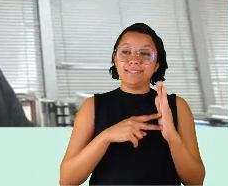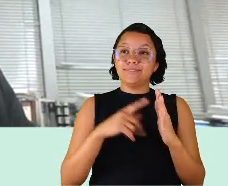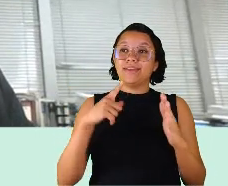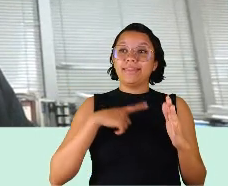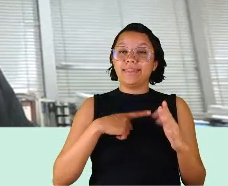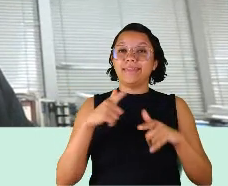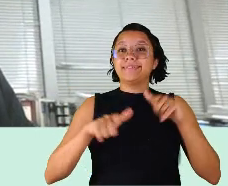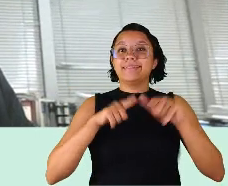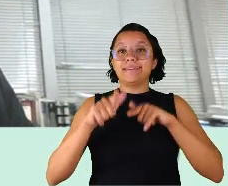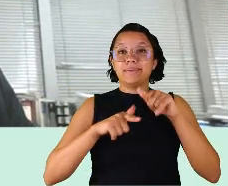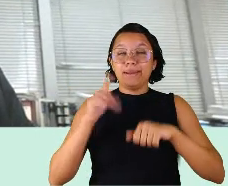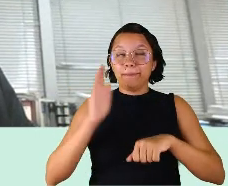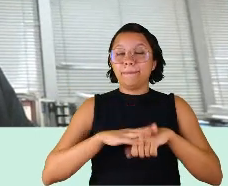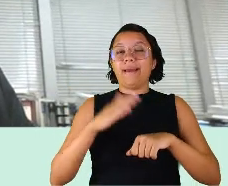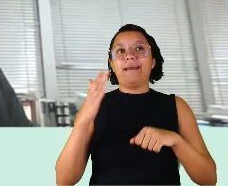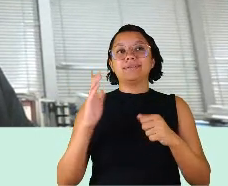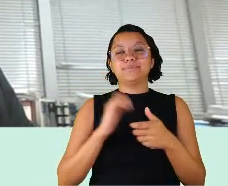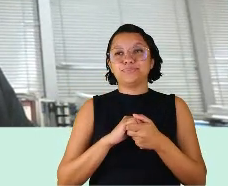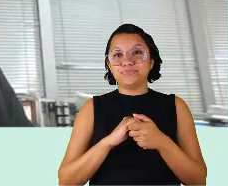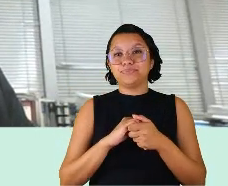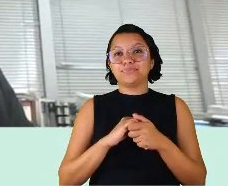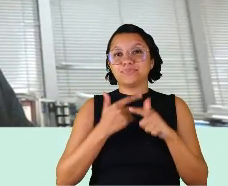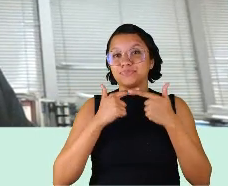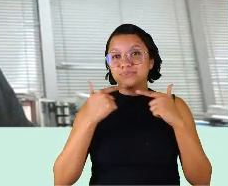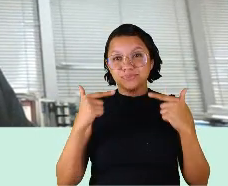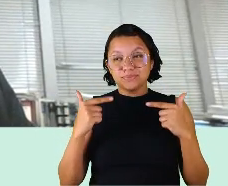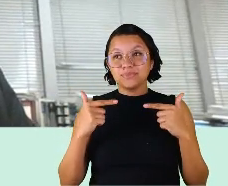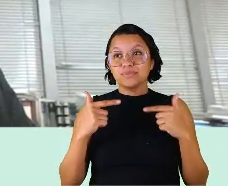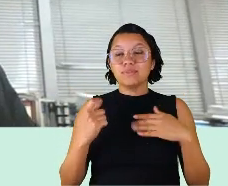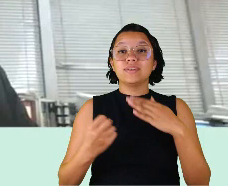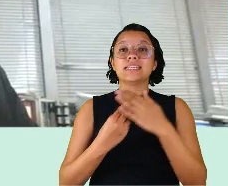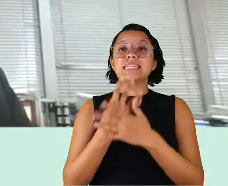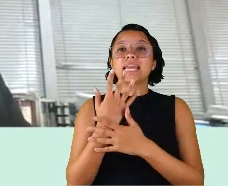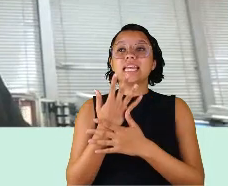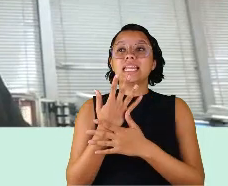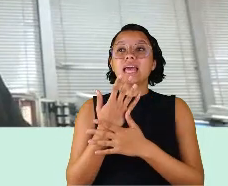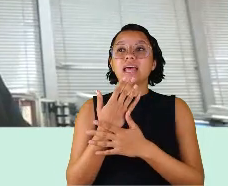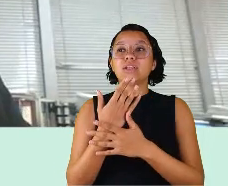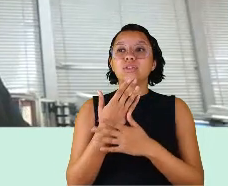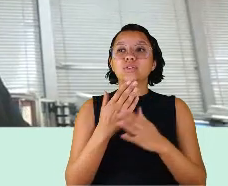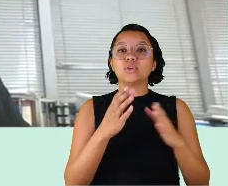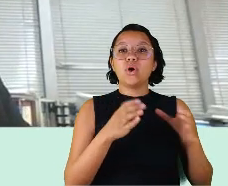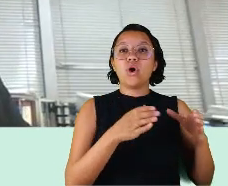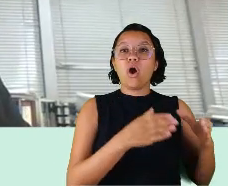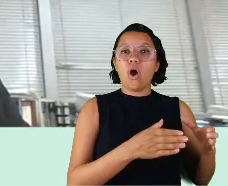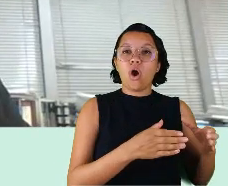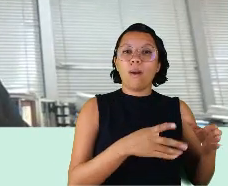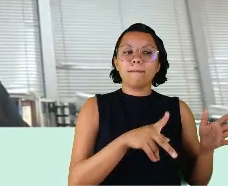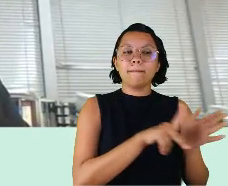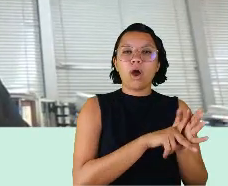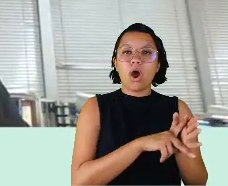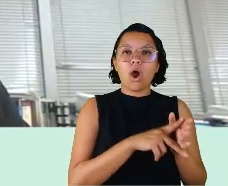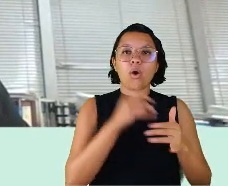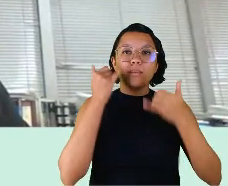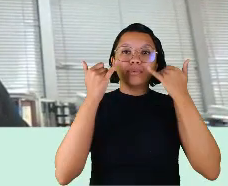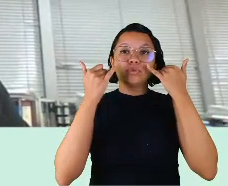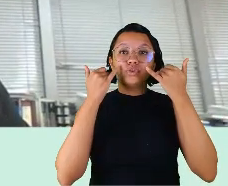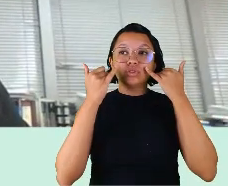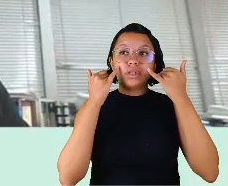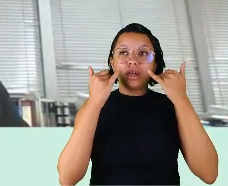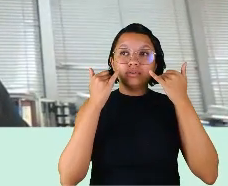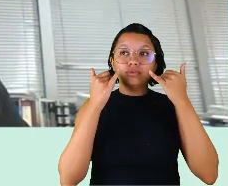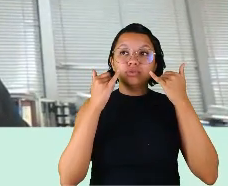uma coisa. Vai ser criado um banco de dados, é mais ou menos isso, né, Renata? Com